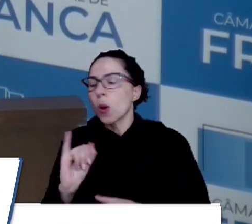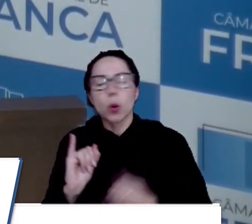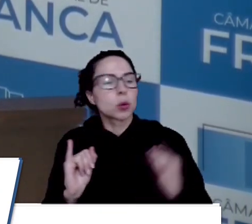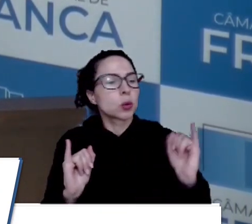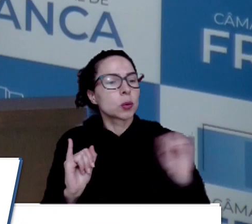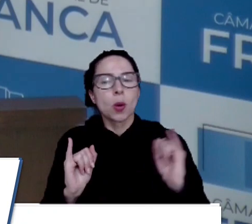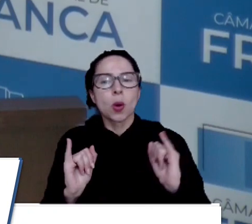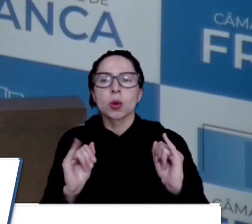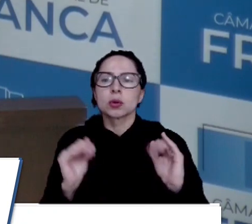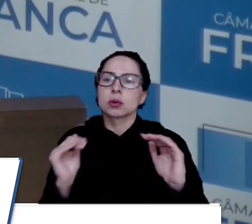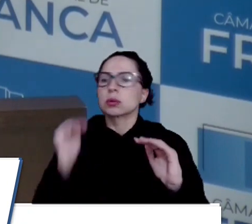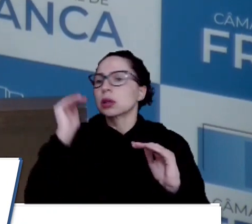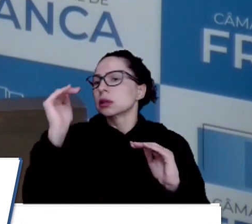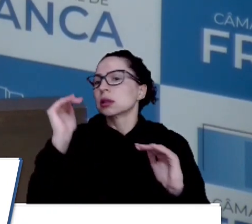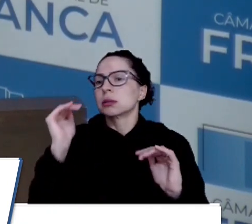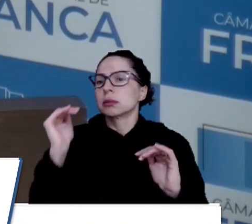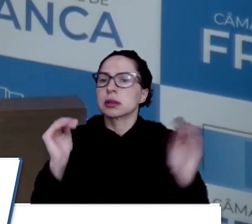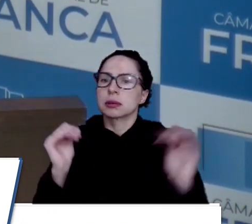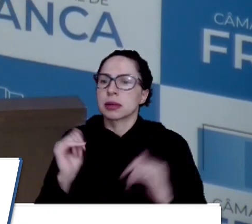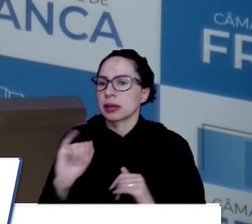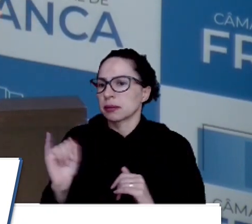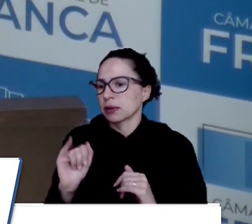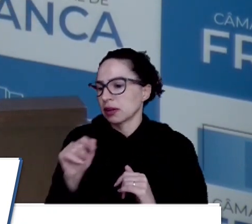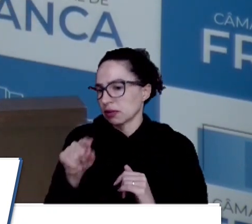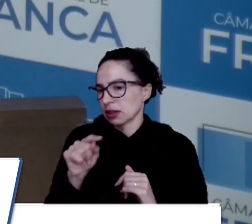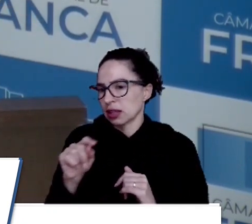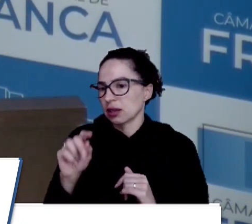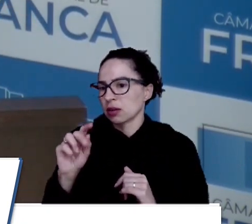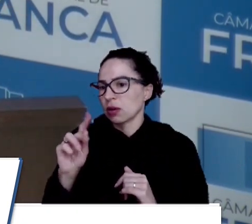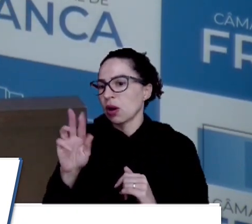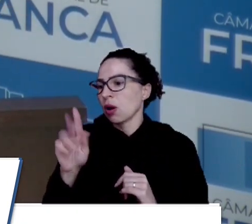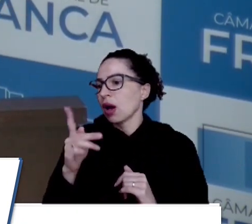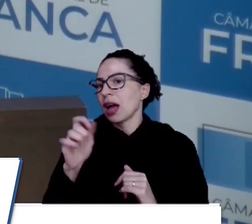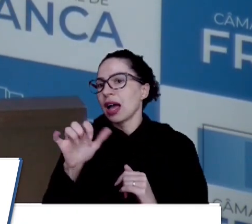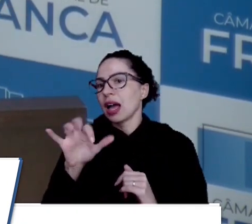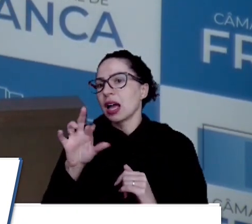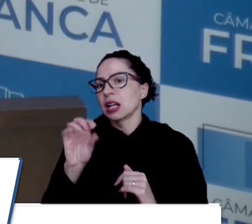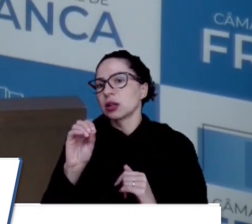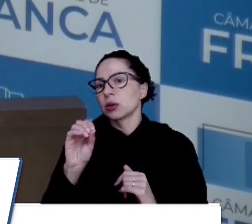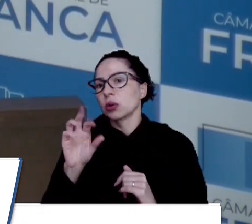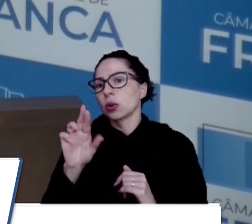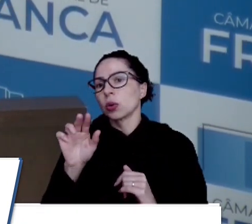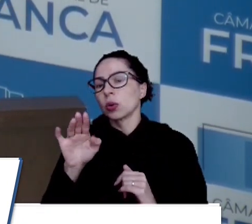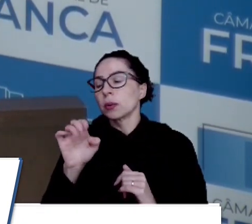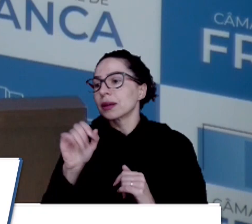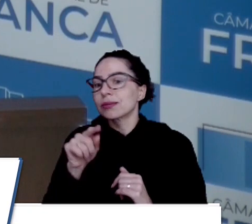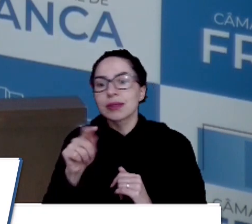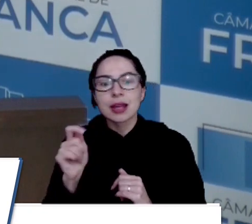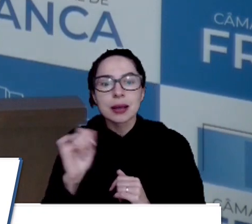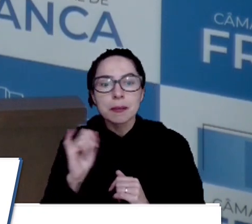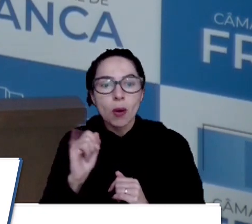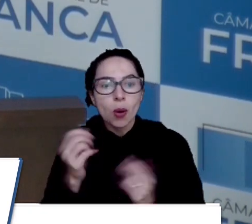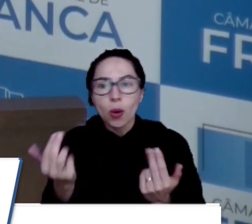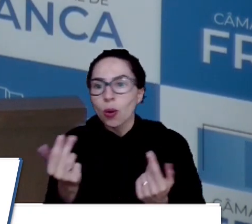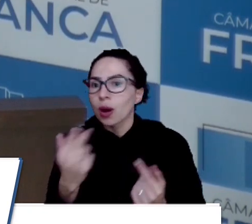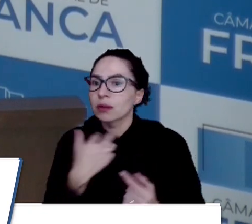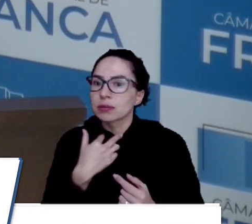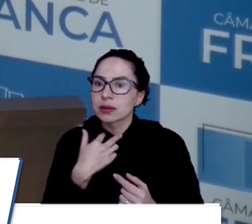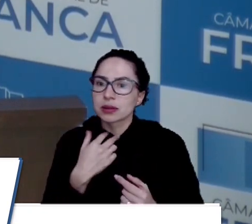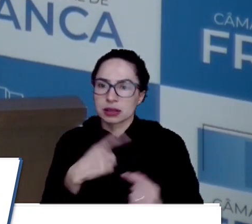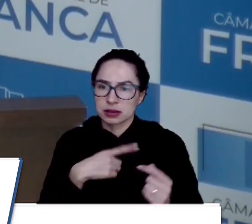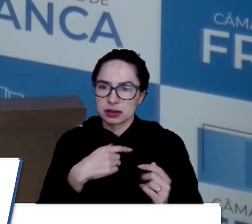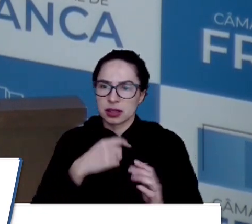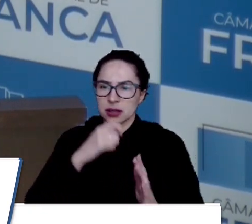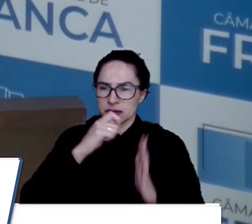tributar igual o Hélio Rubens, igual o Rio Negro, você não pode pagar imposto. Então, eu tenho um abaixo-assinado